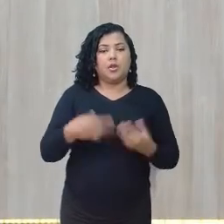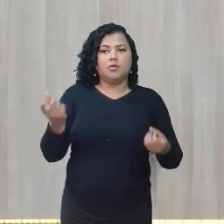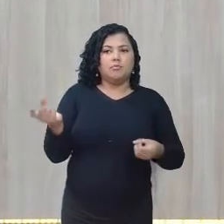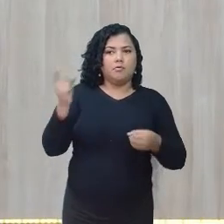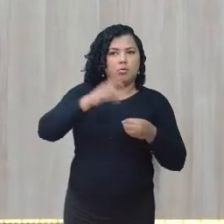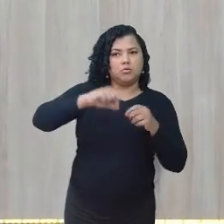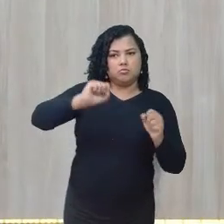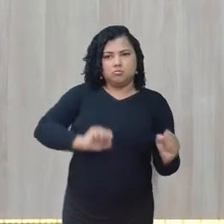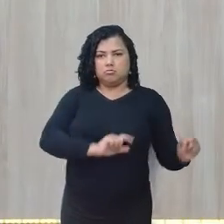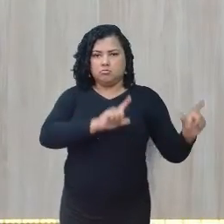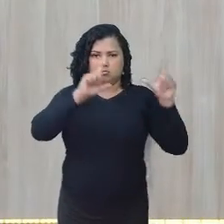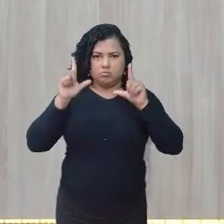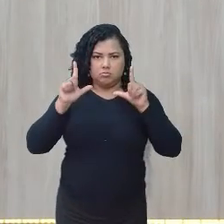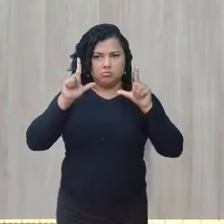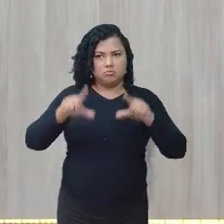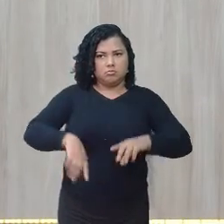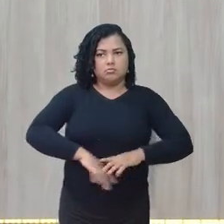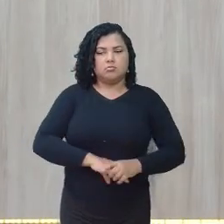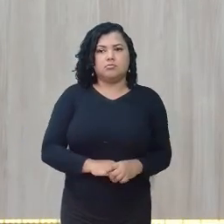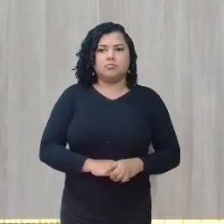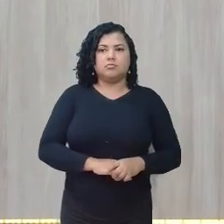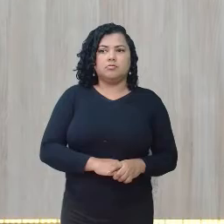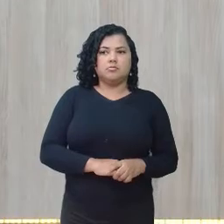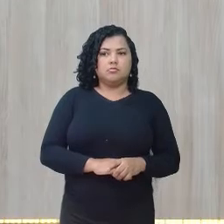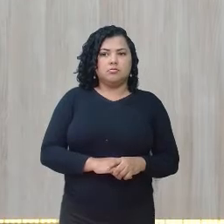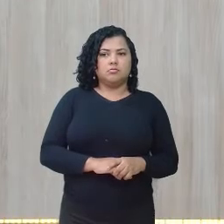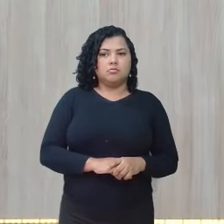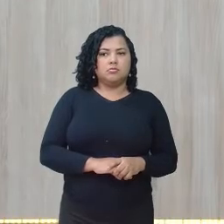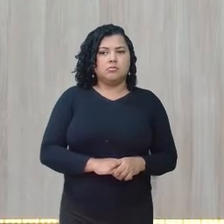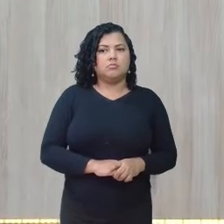voltando para onde nós estávamos,